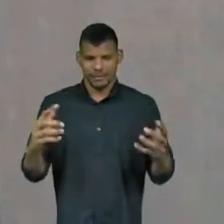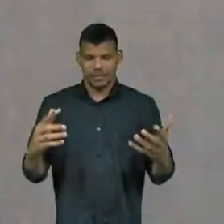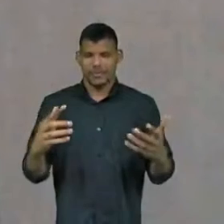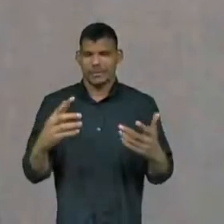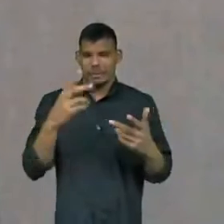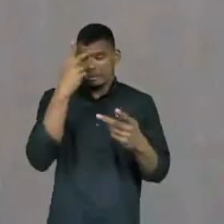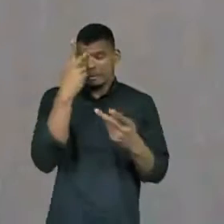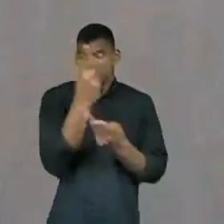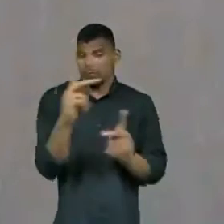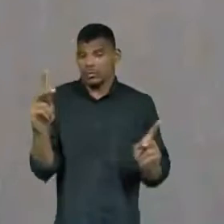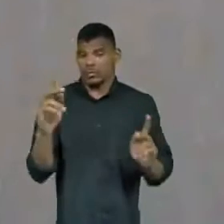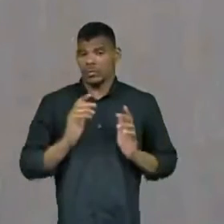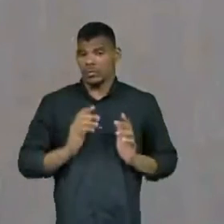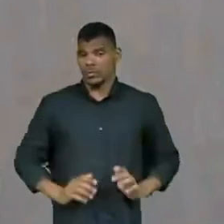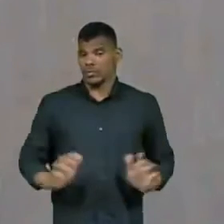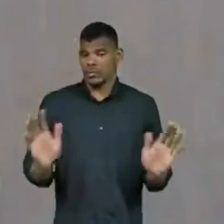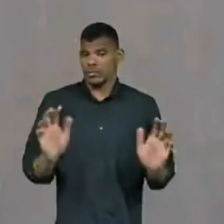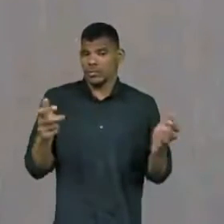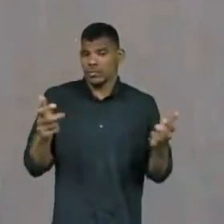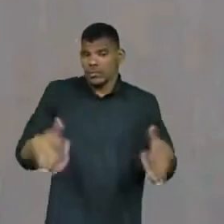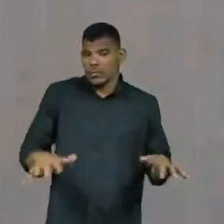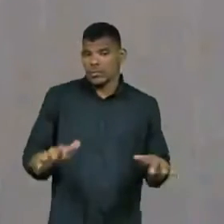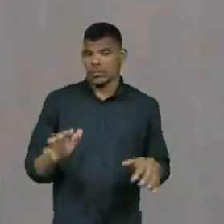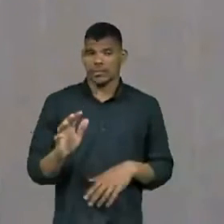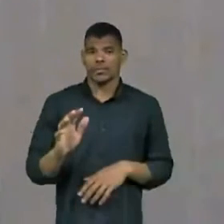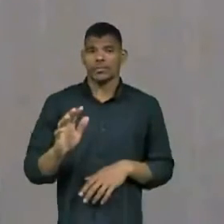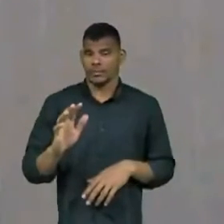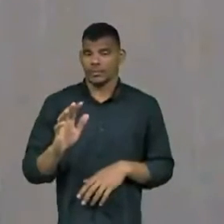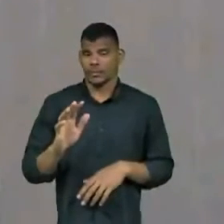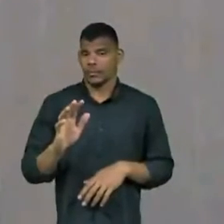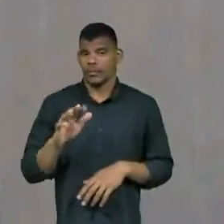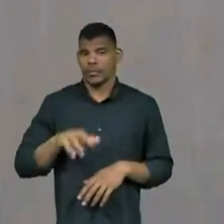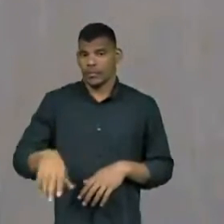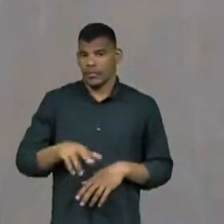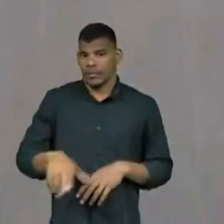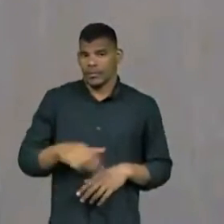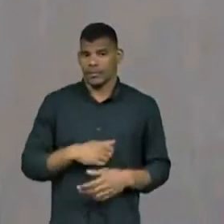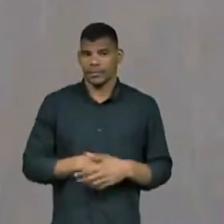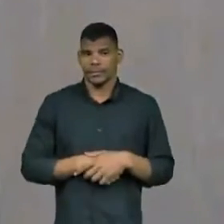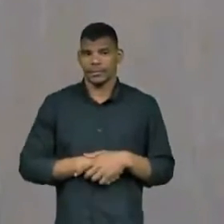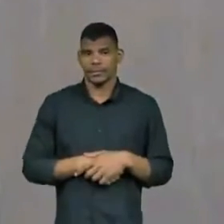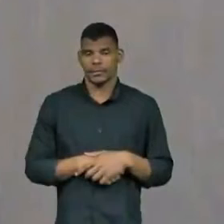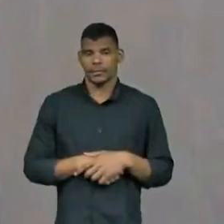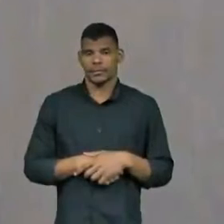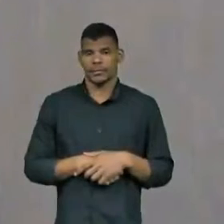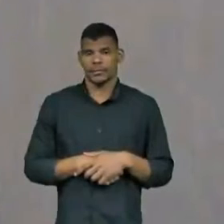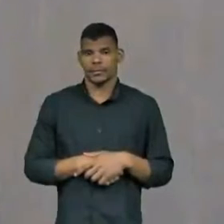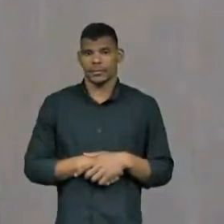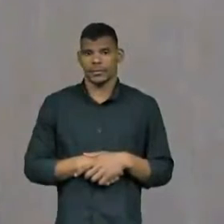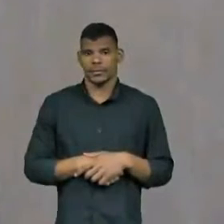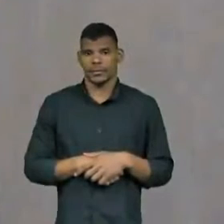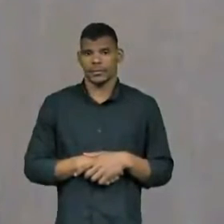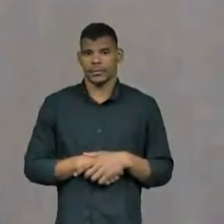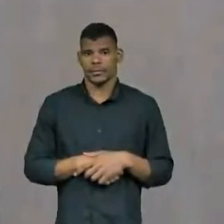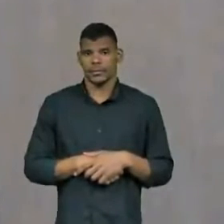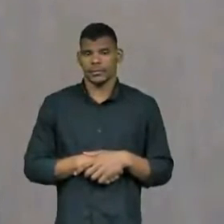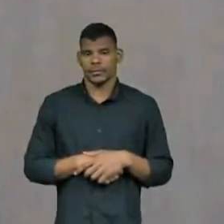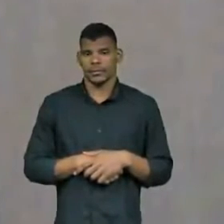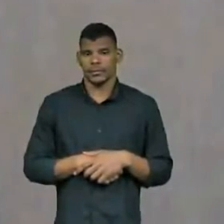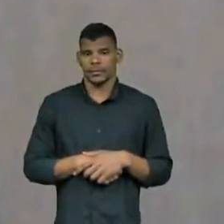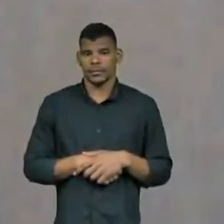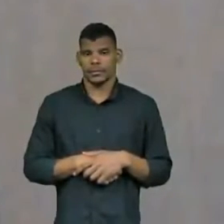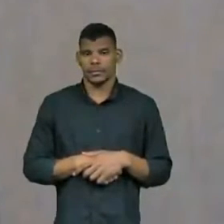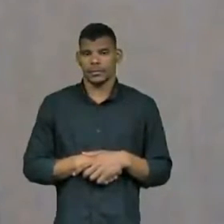cada parlamentar age. Não quero fazer nenhum juízo disso e não tenho a menor vocação para procurar ser o